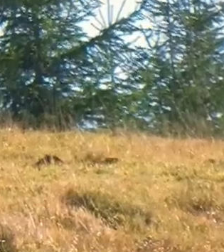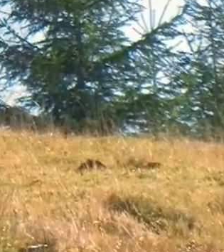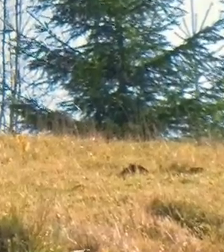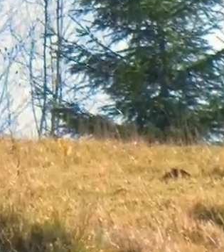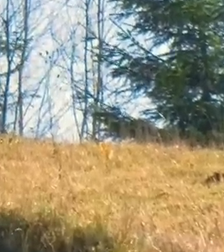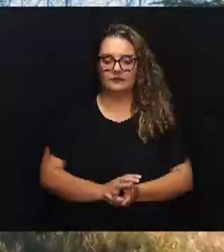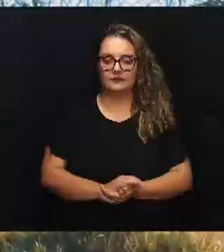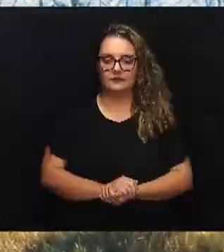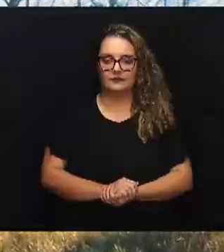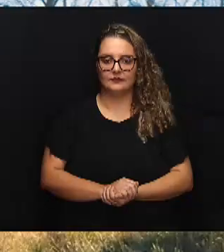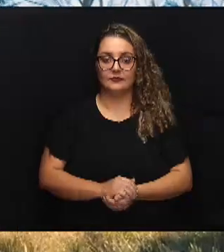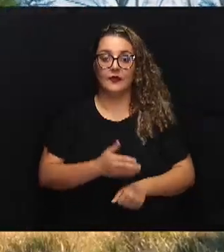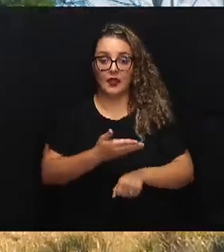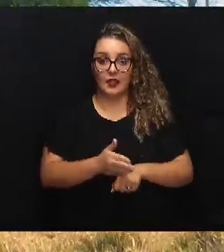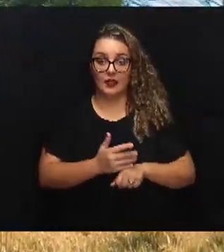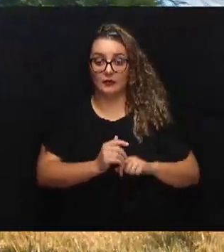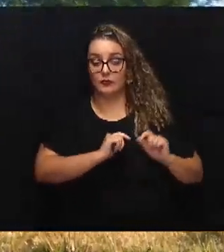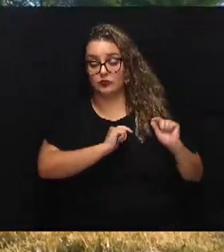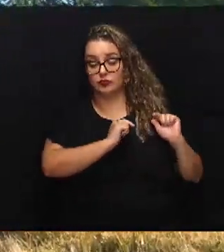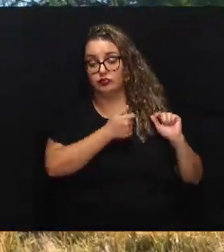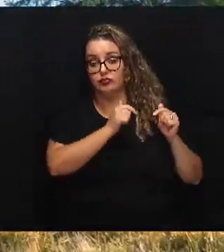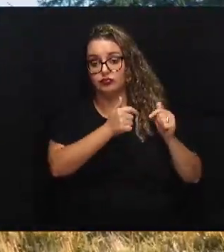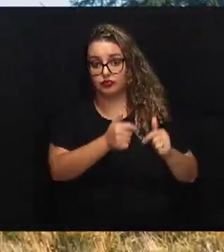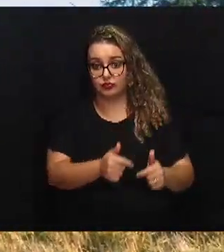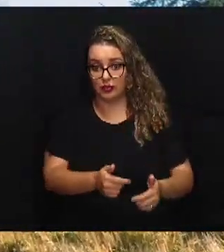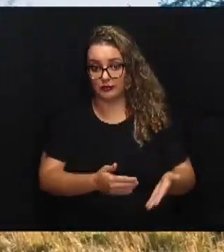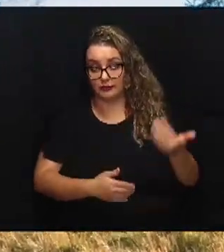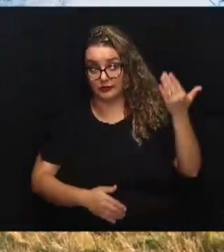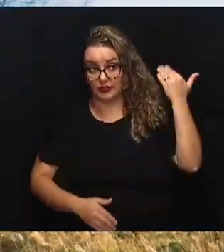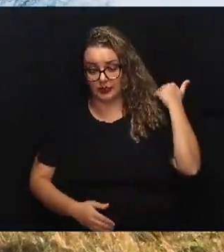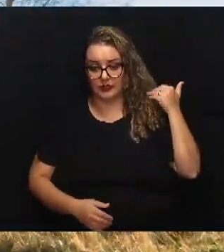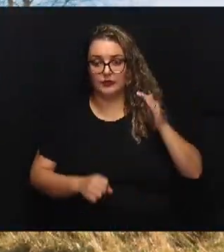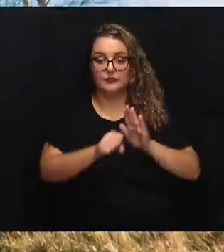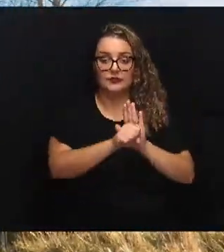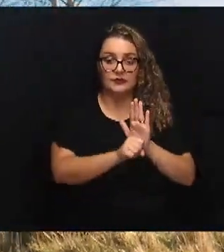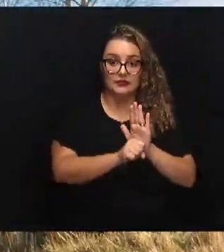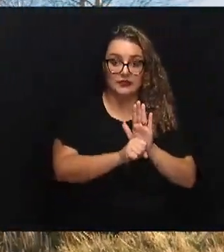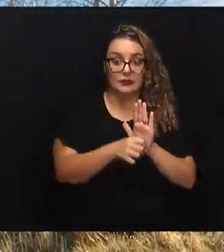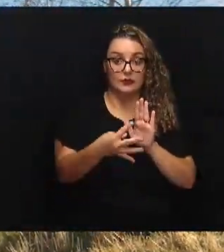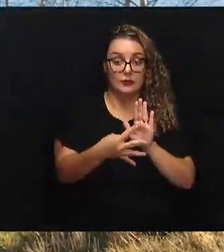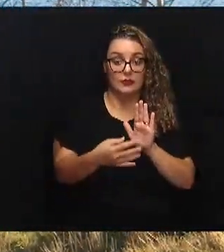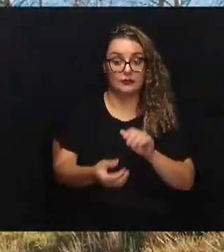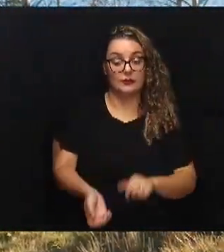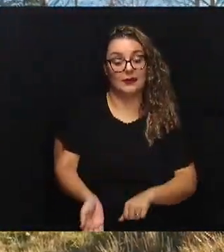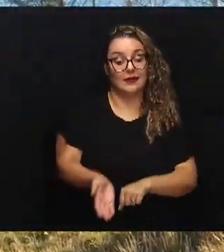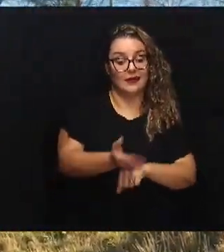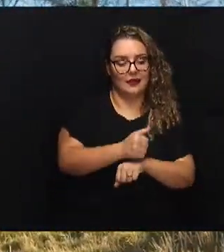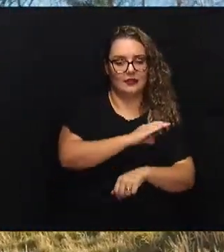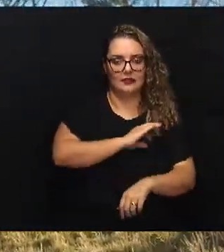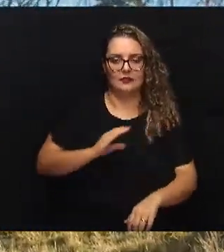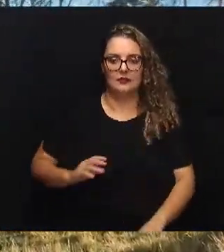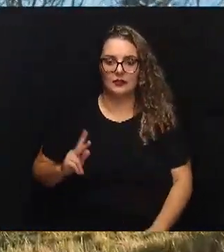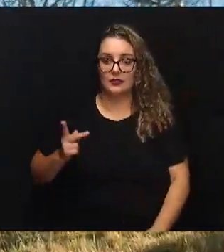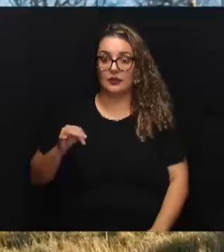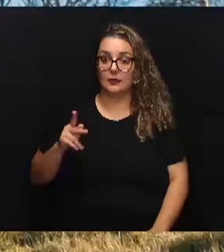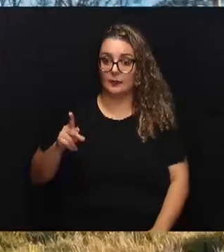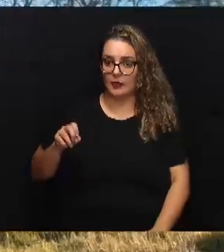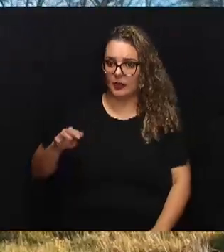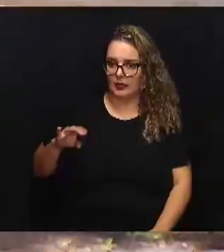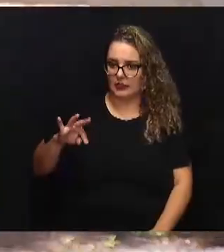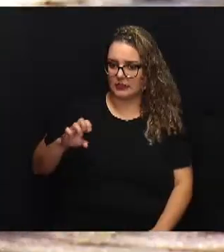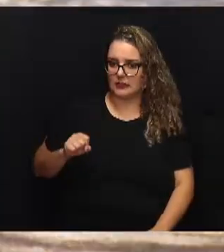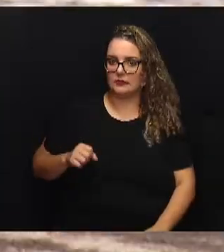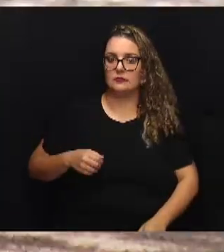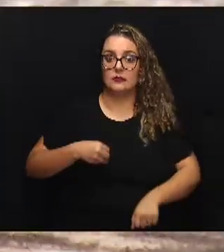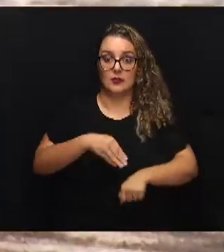A prática é milenar. Já no século IV a.C., Hipócrates recomendava a equitação como